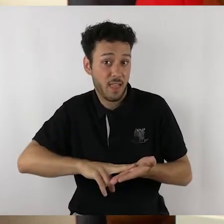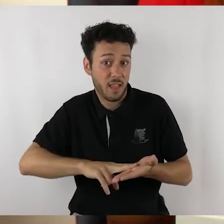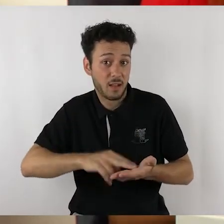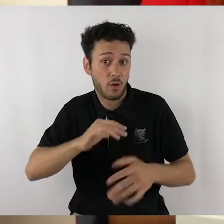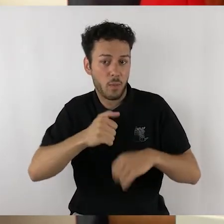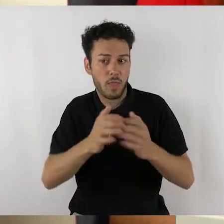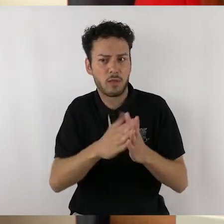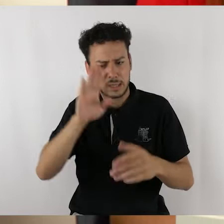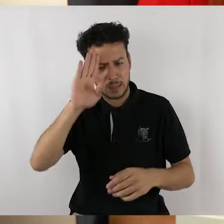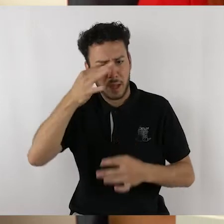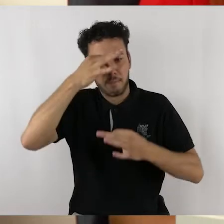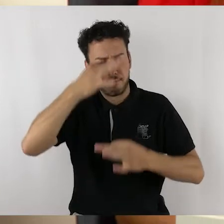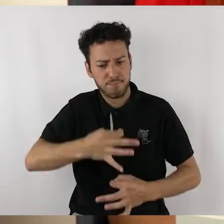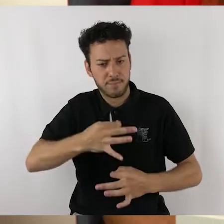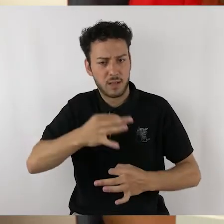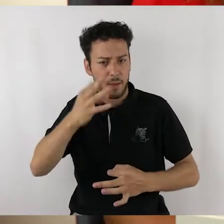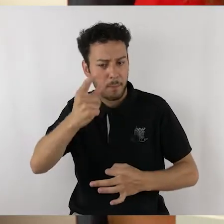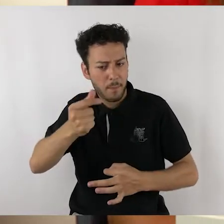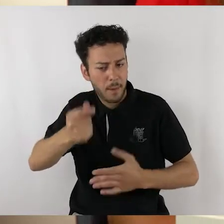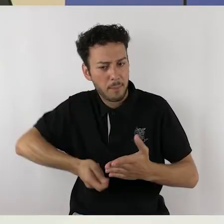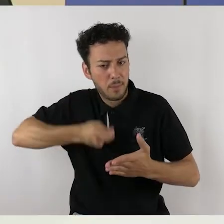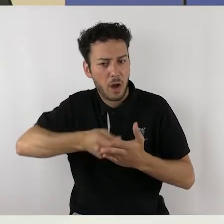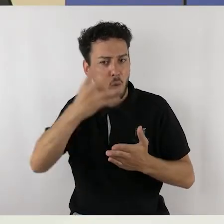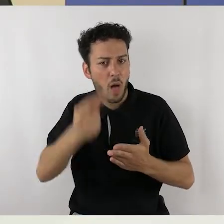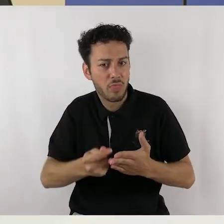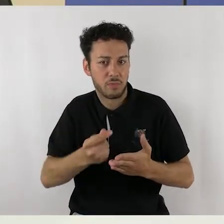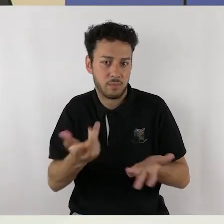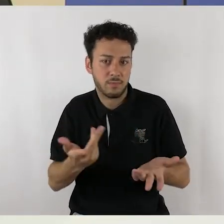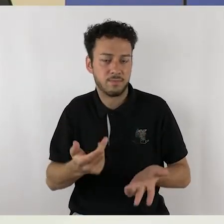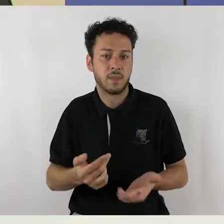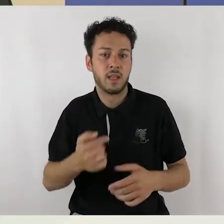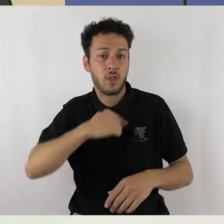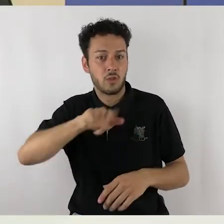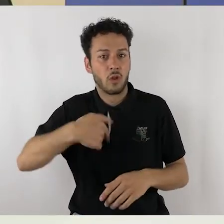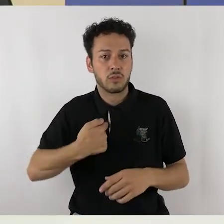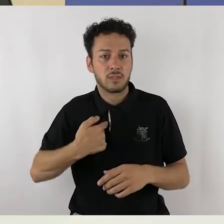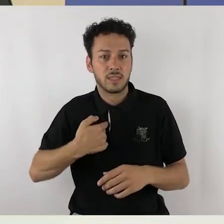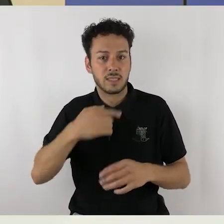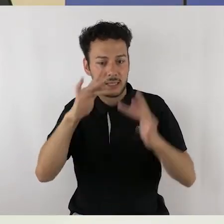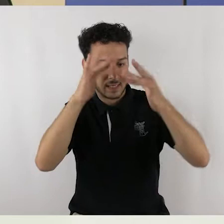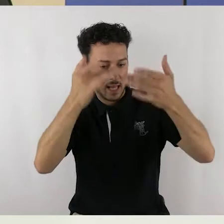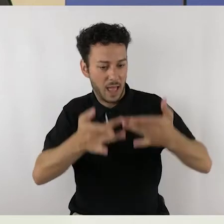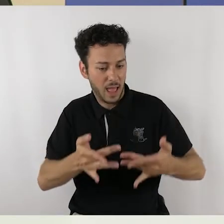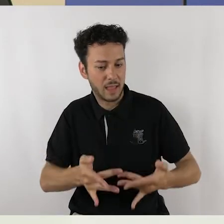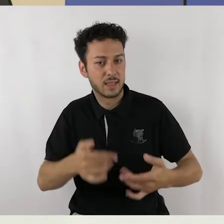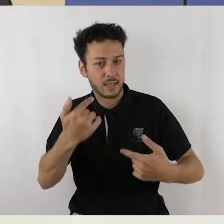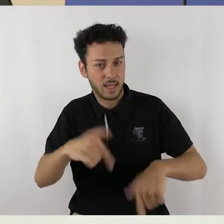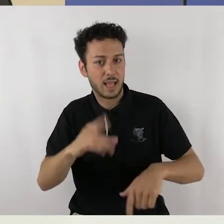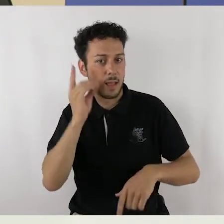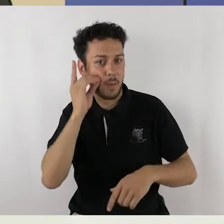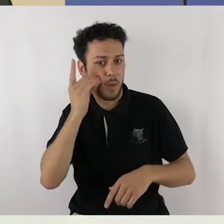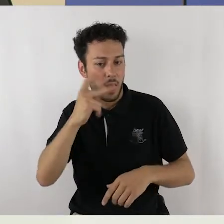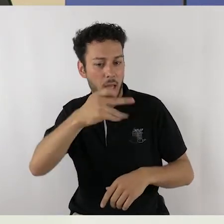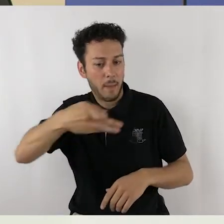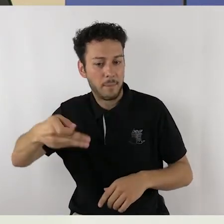para que possam ter noção ao certo daquilo que vão pagar não é exatamente no nosso site né na